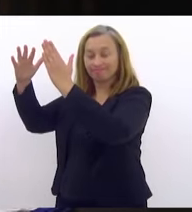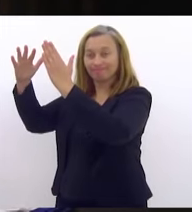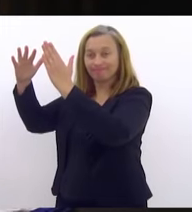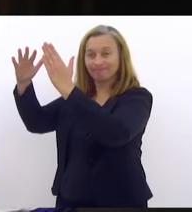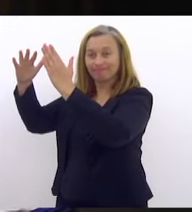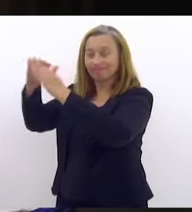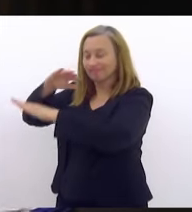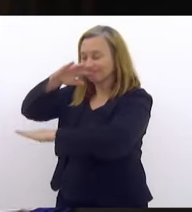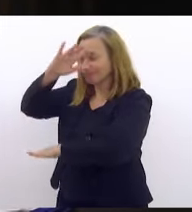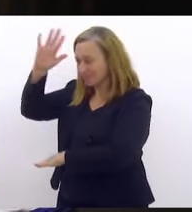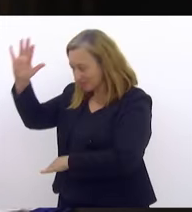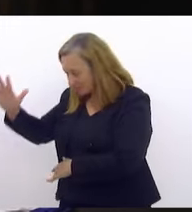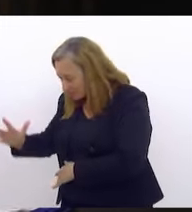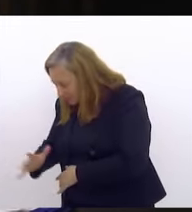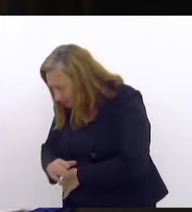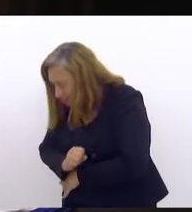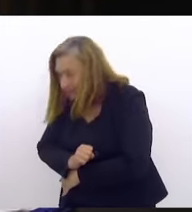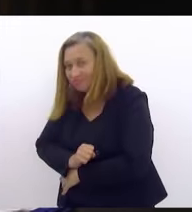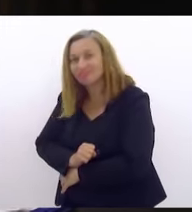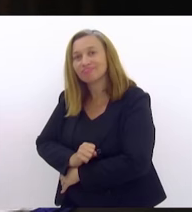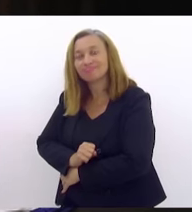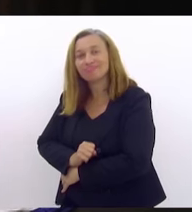e adoração.